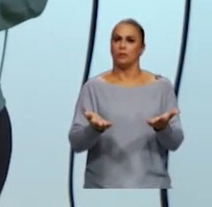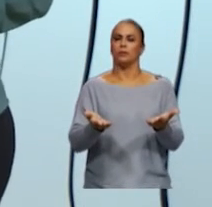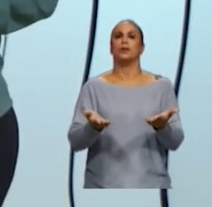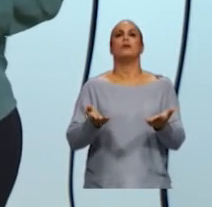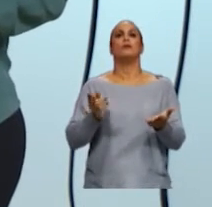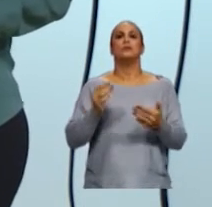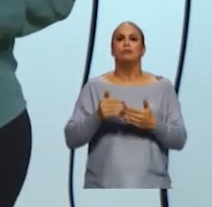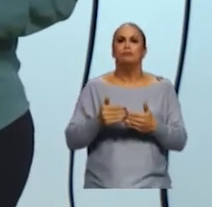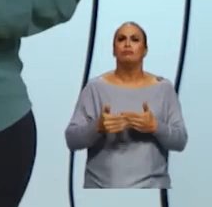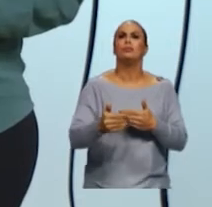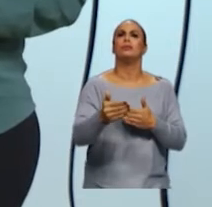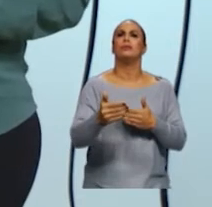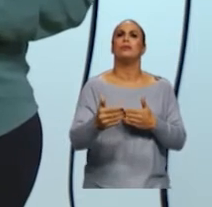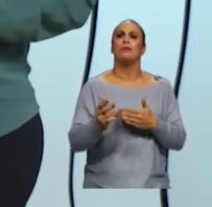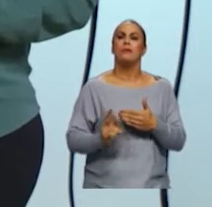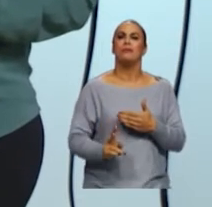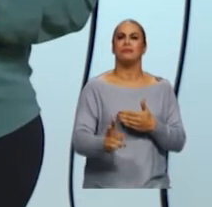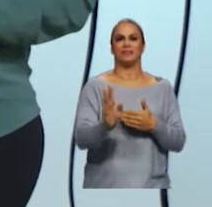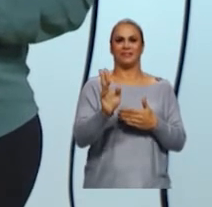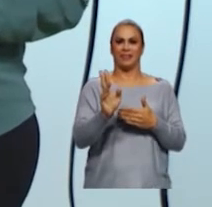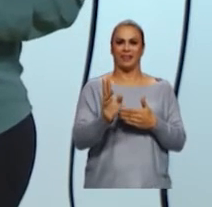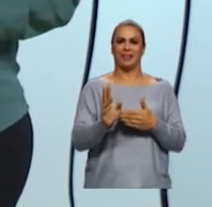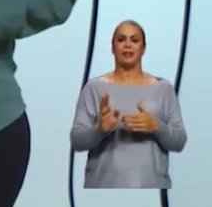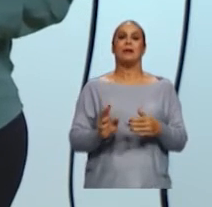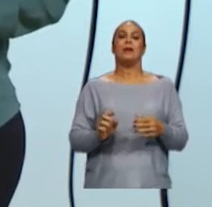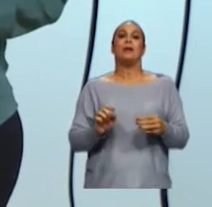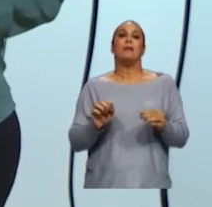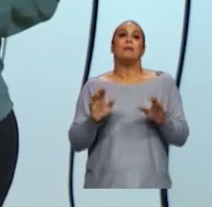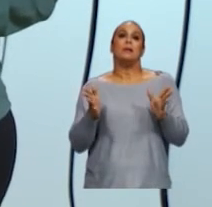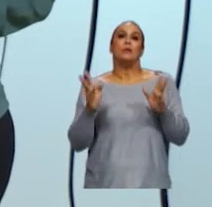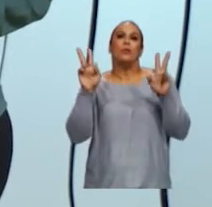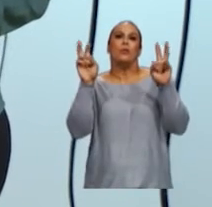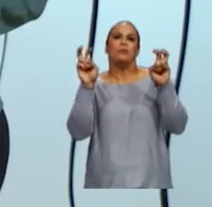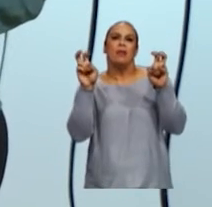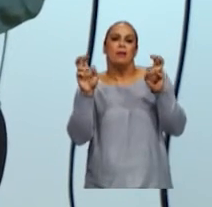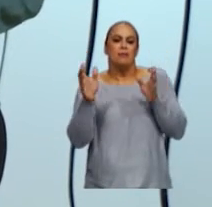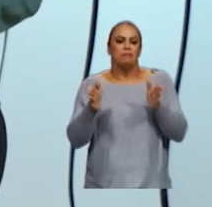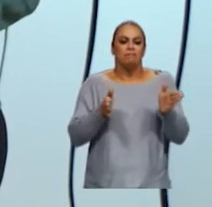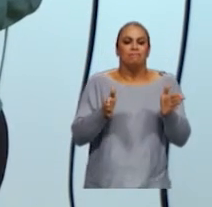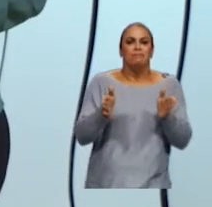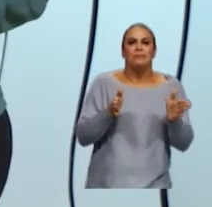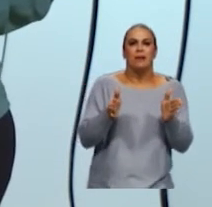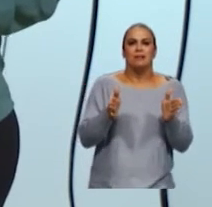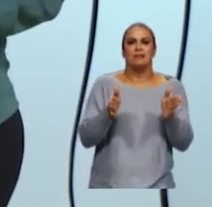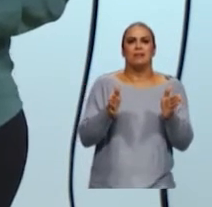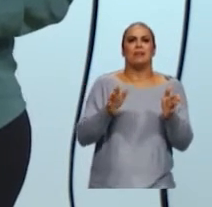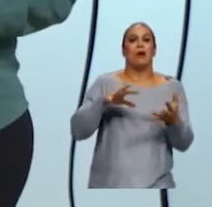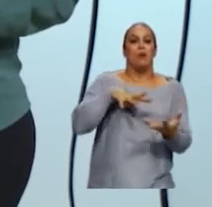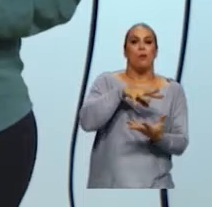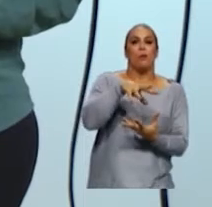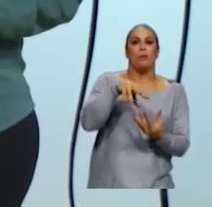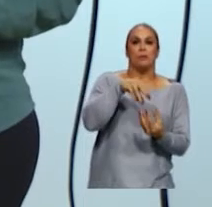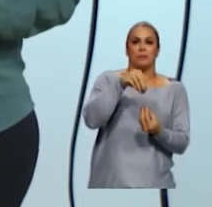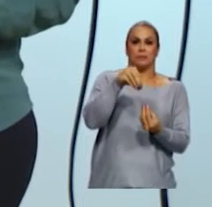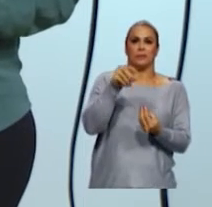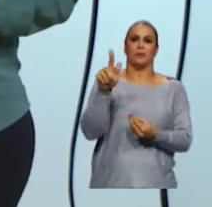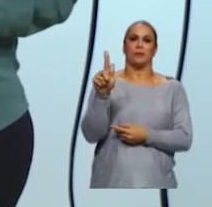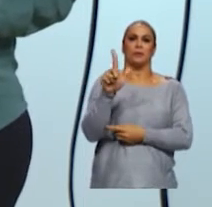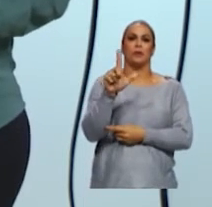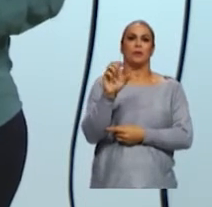esse processo. Falaremos de uma das fases da globalização, a fase que a gente chama